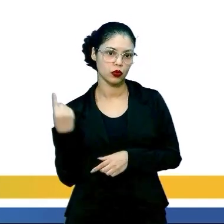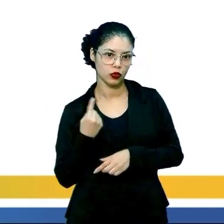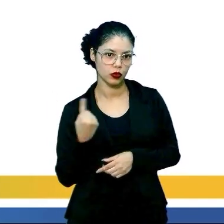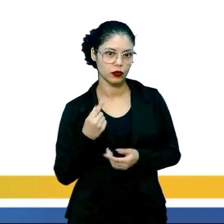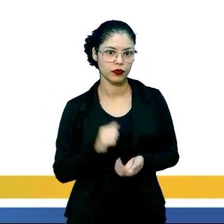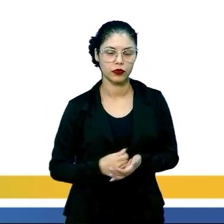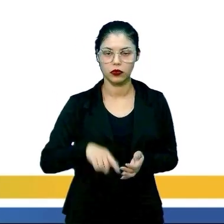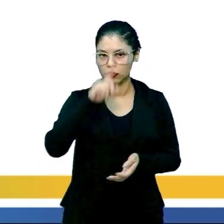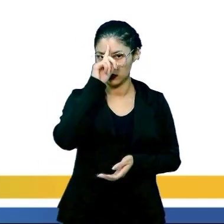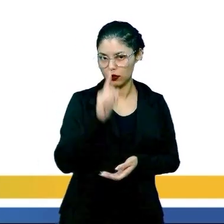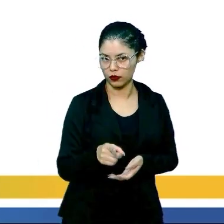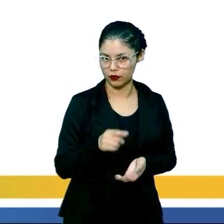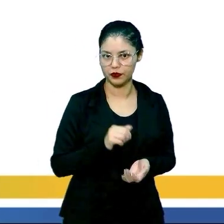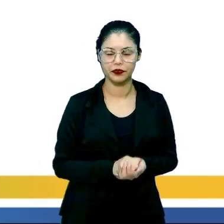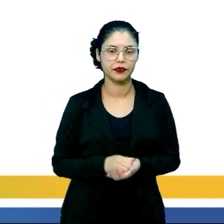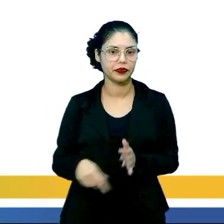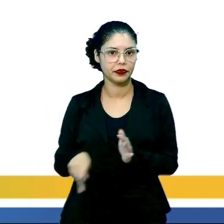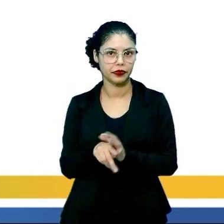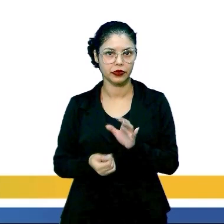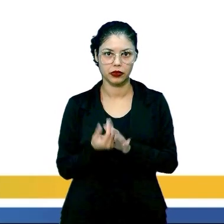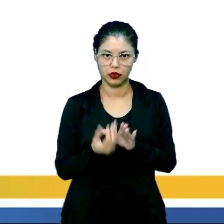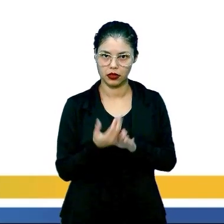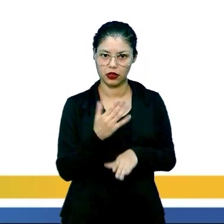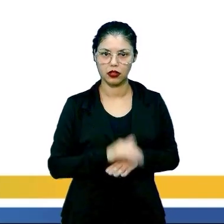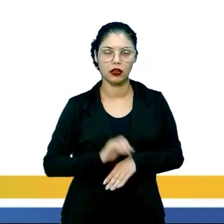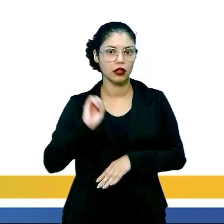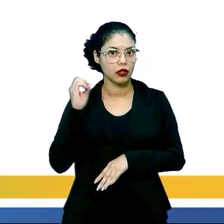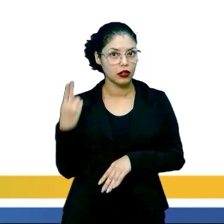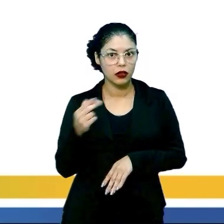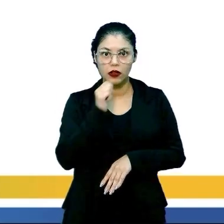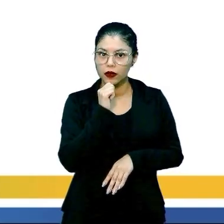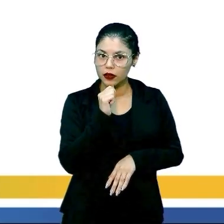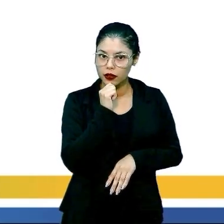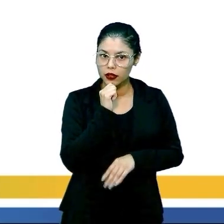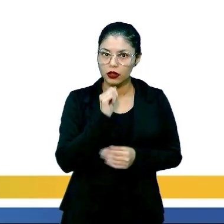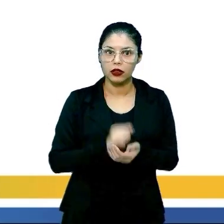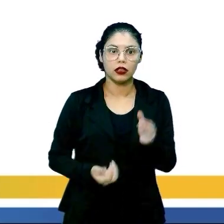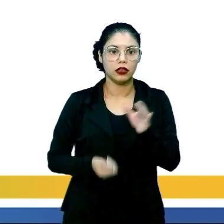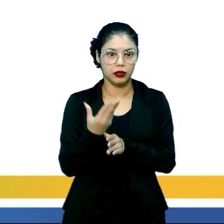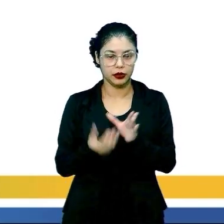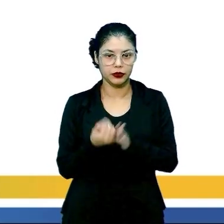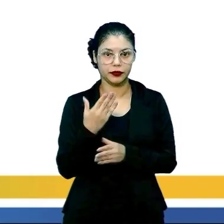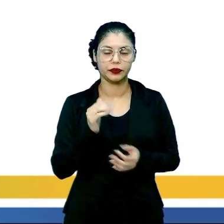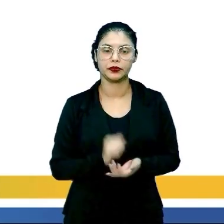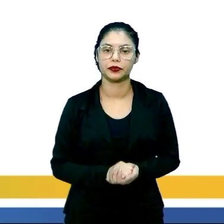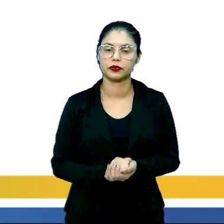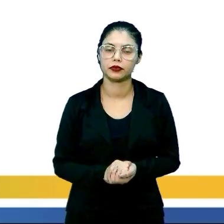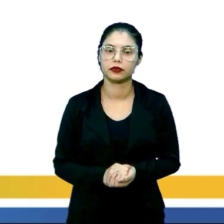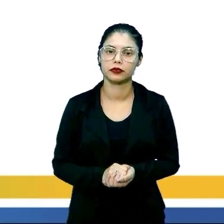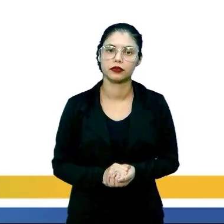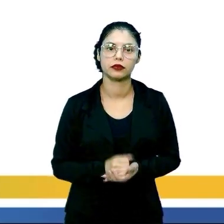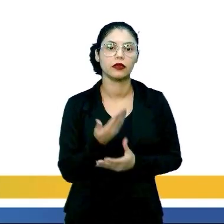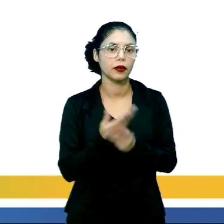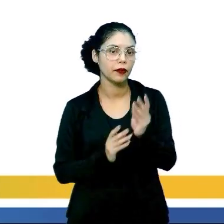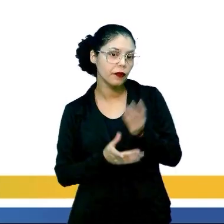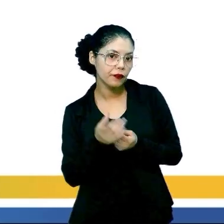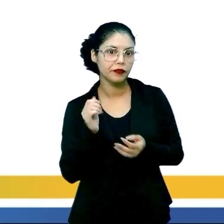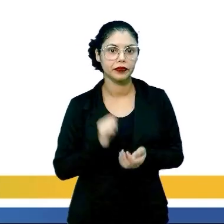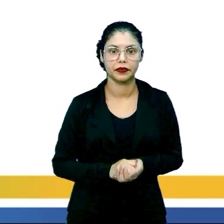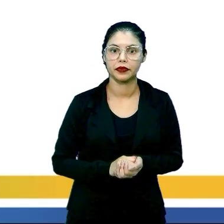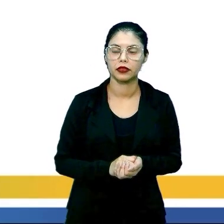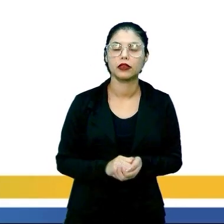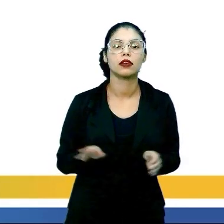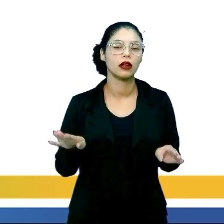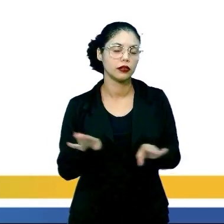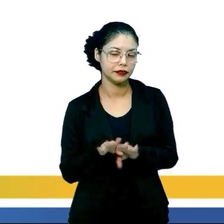ele era dono dos meios de produção. Ou seja, ele era dono do produto, ele era dono da mão de obra